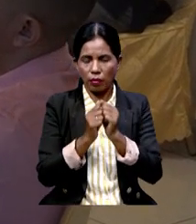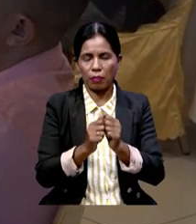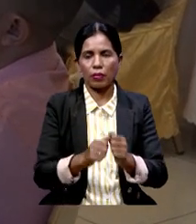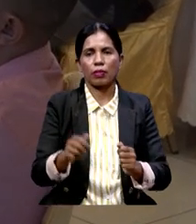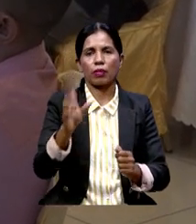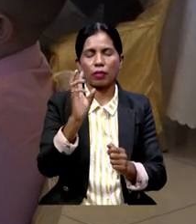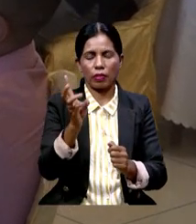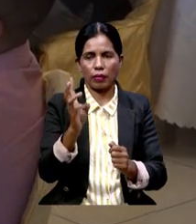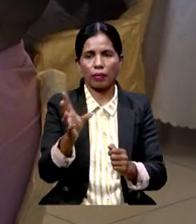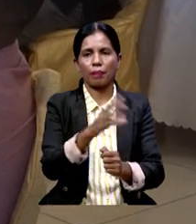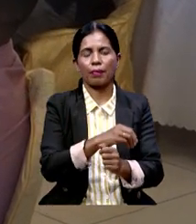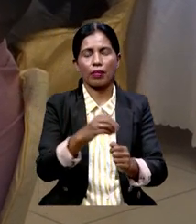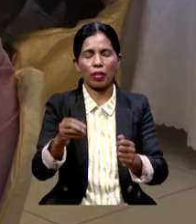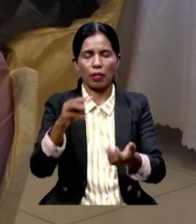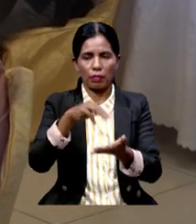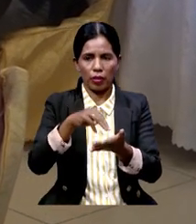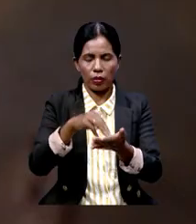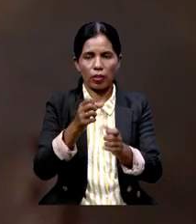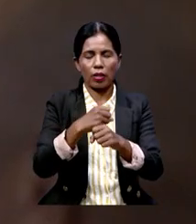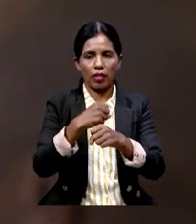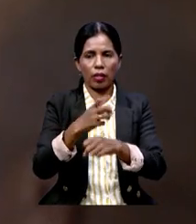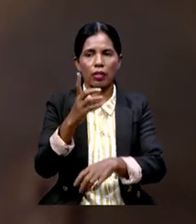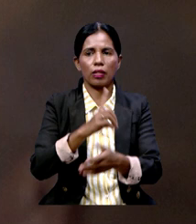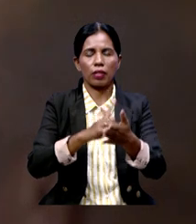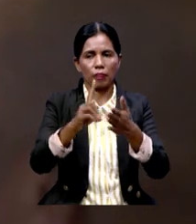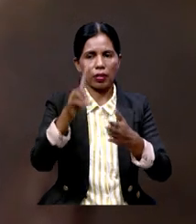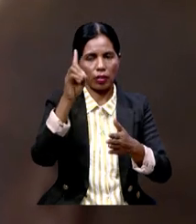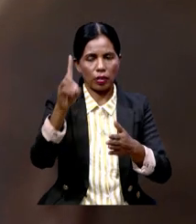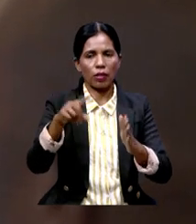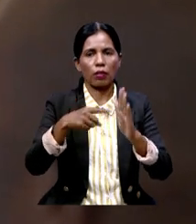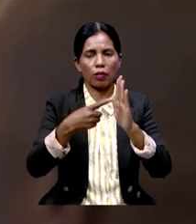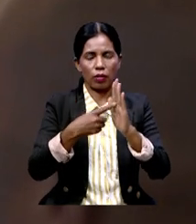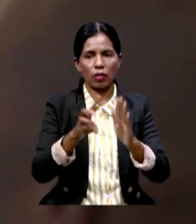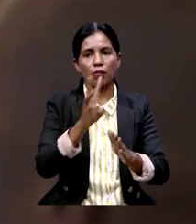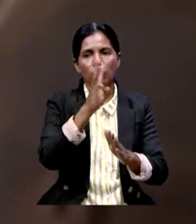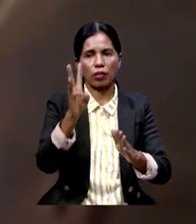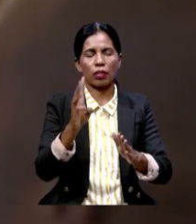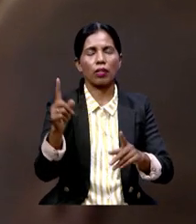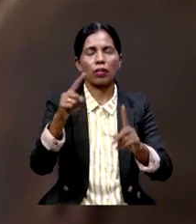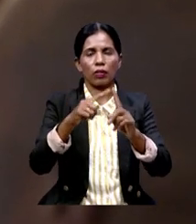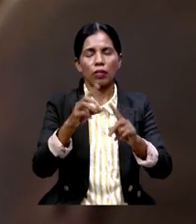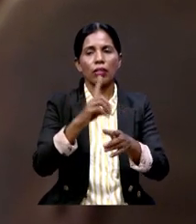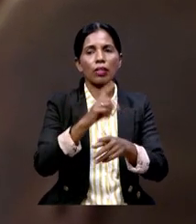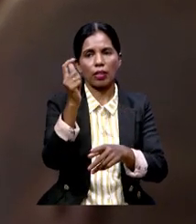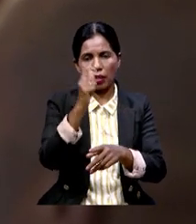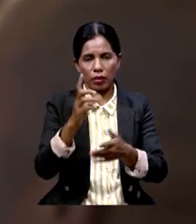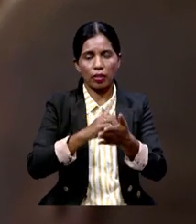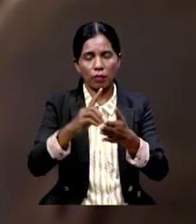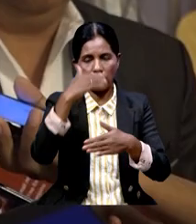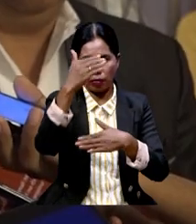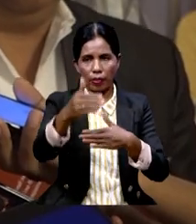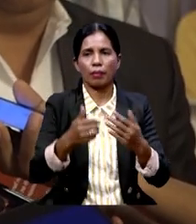Nainualo Nulo, no Correção Matéria Né, se alau durante semana ida, a Ruhusi quarta né, to terça semana oen. Ita